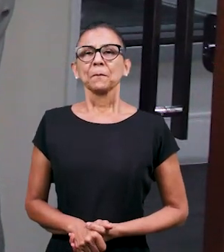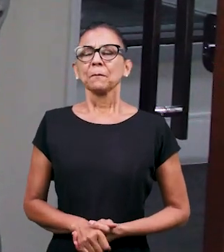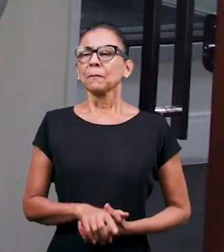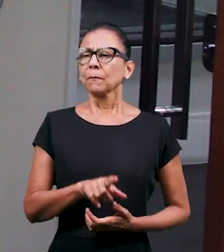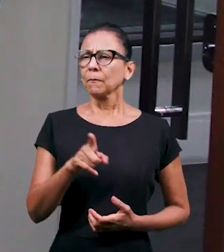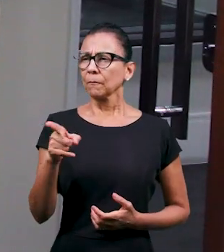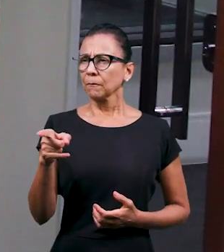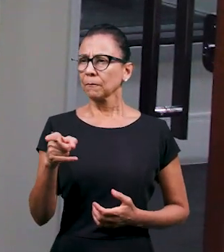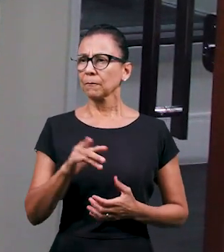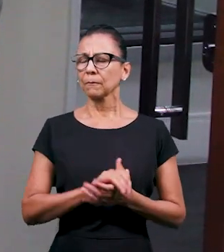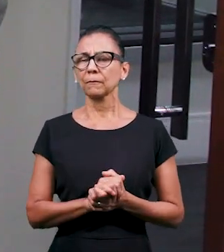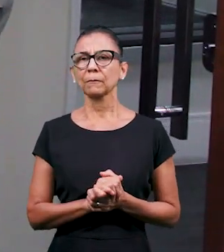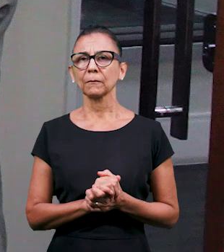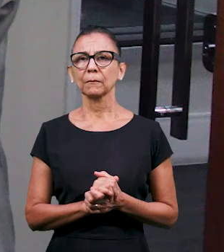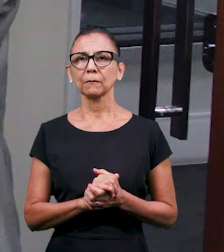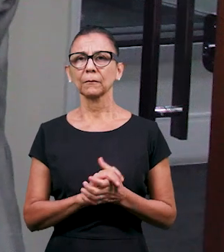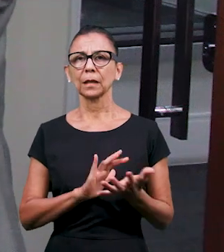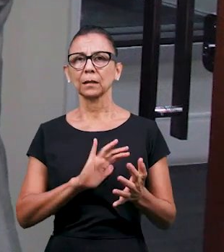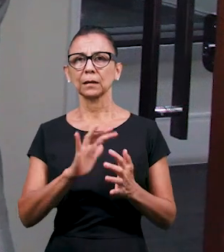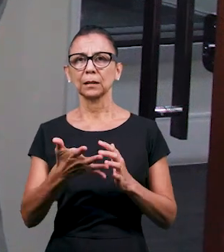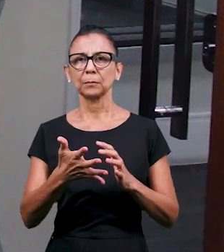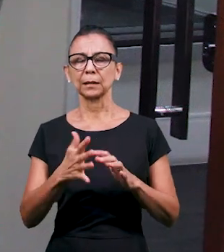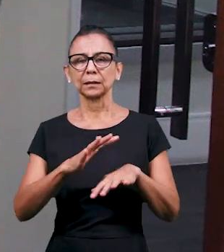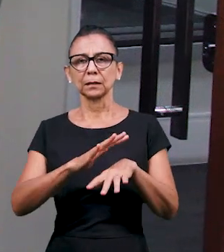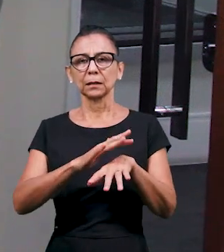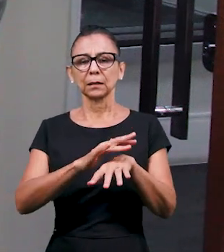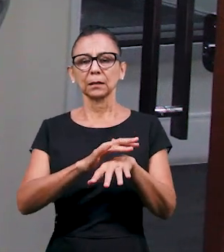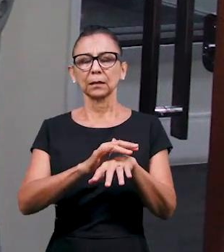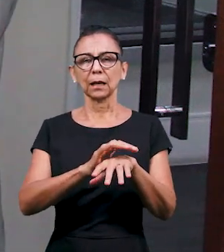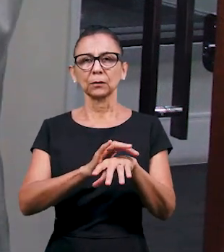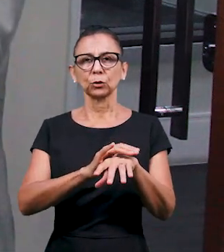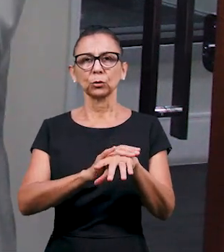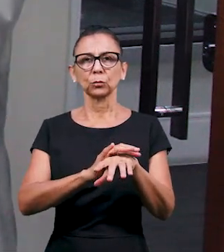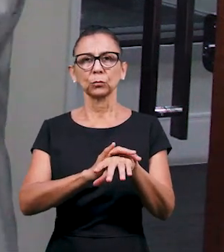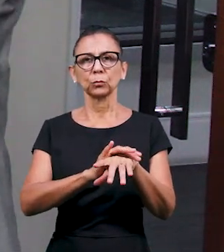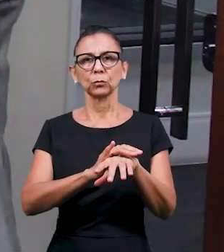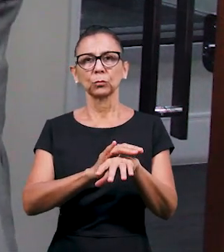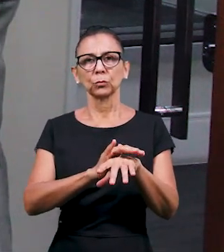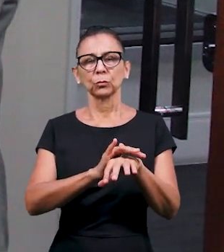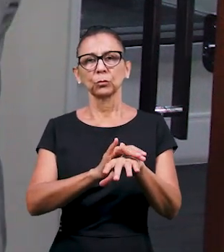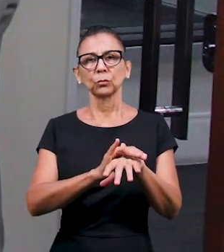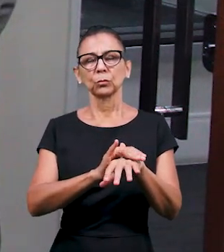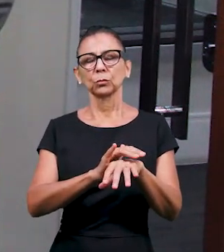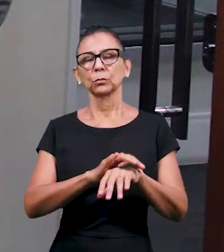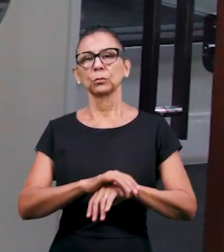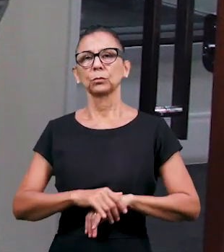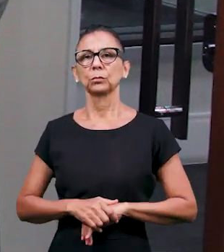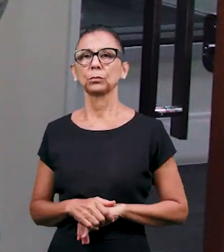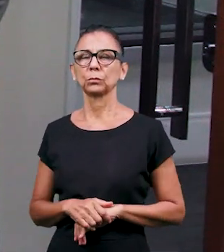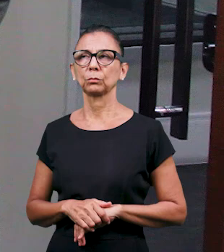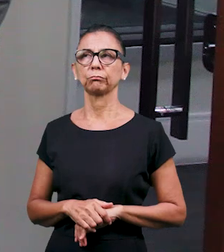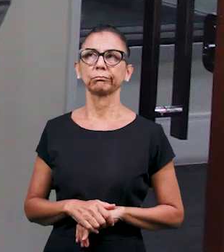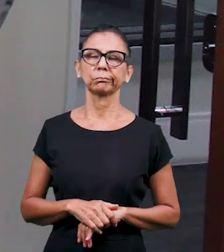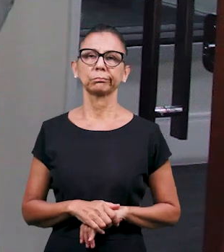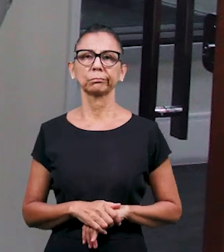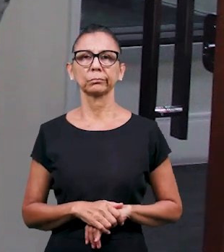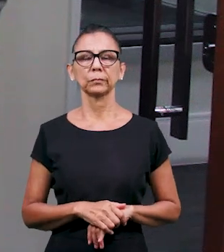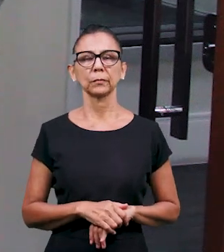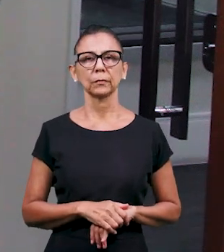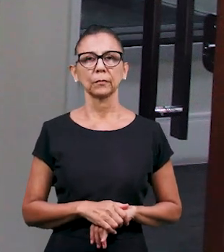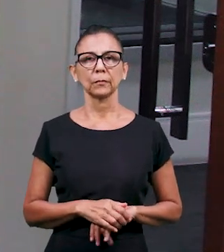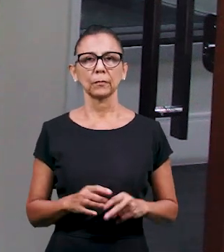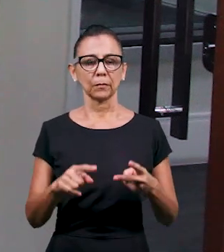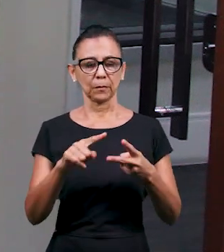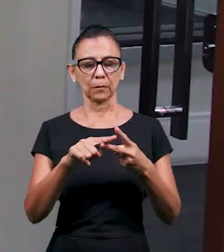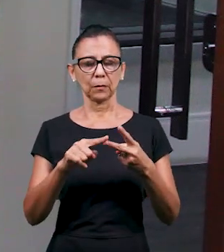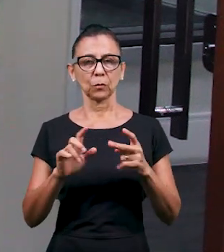Libras tátil, tá? Então, naturalmente, a gente faz a conexão das duas ações, né?